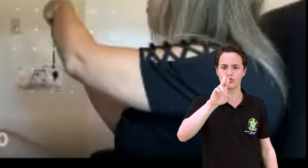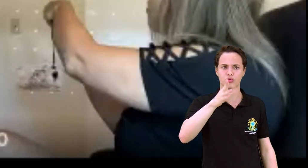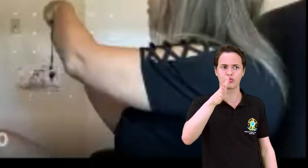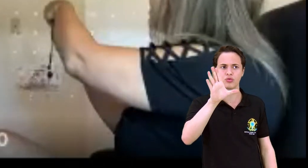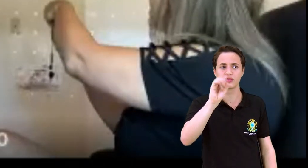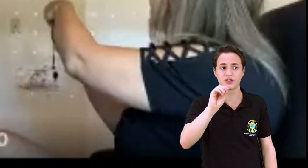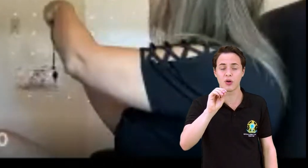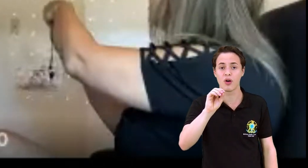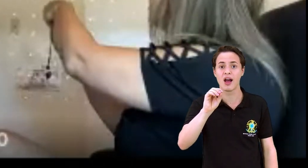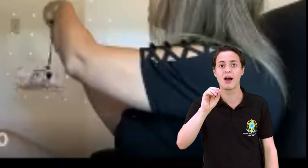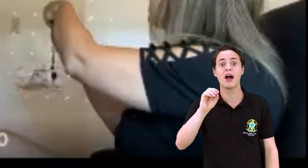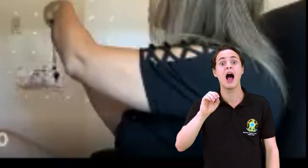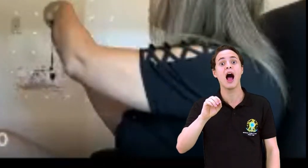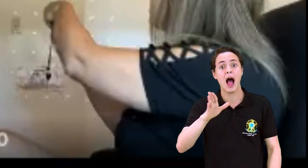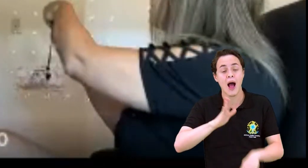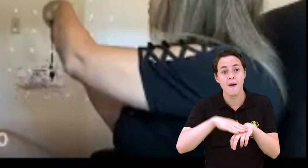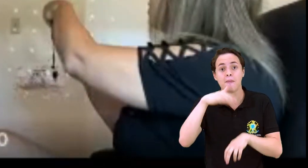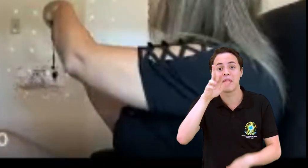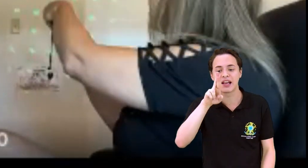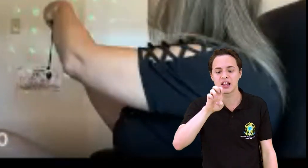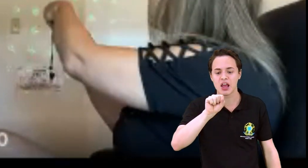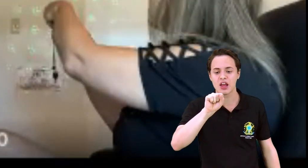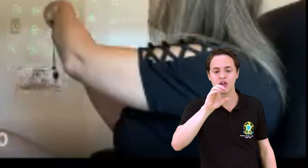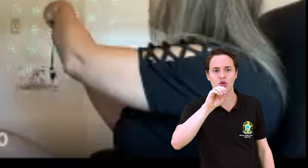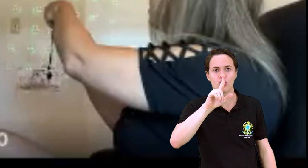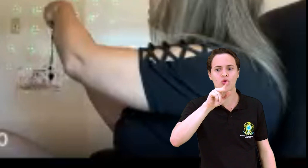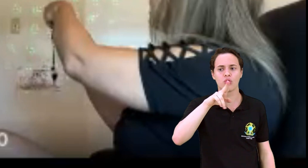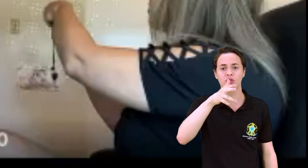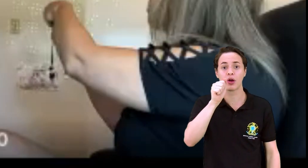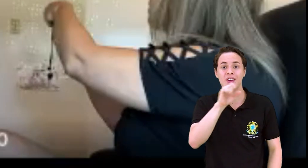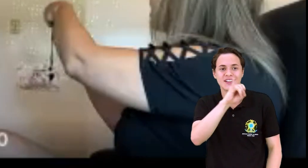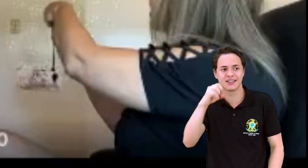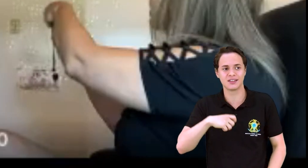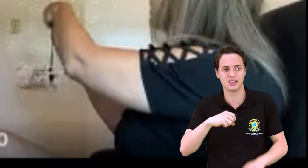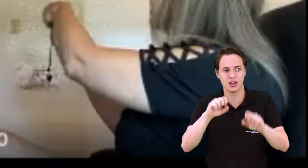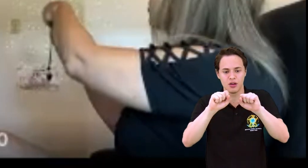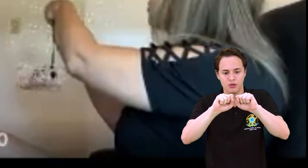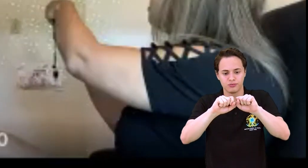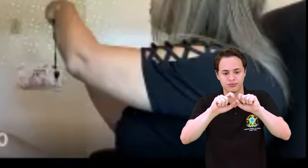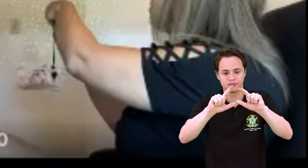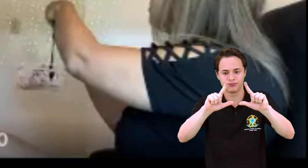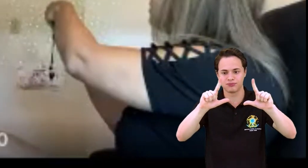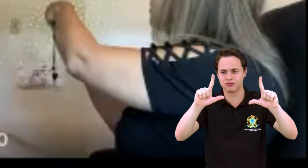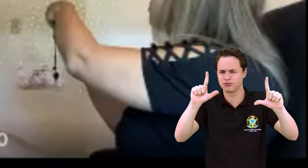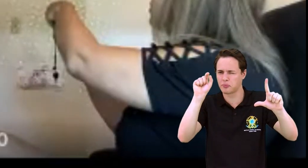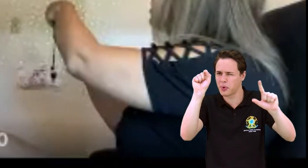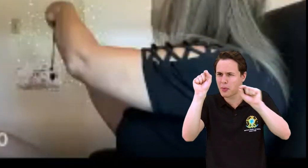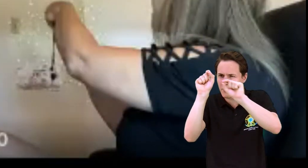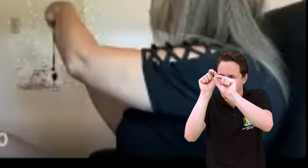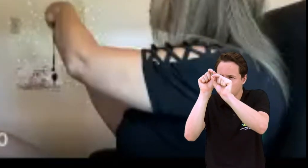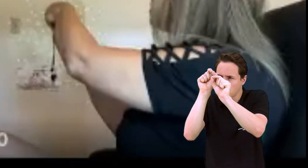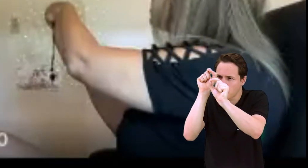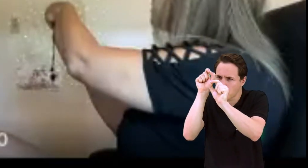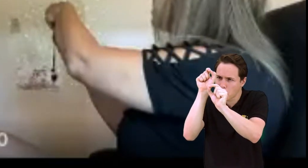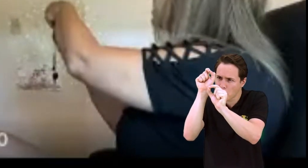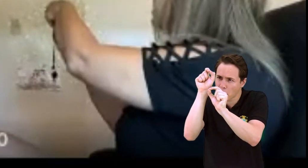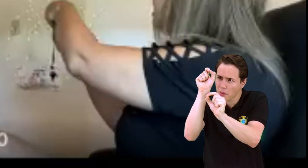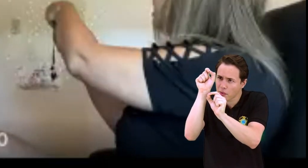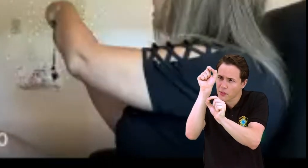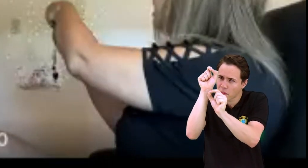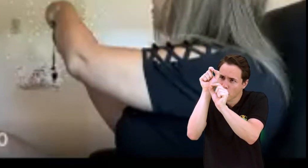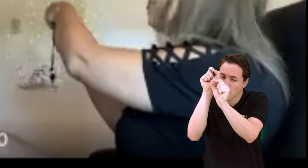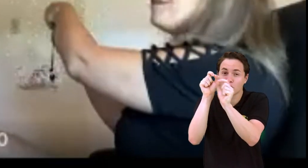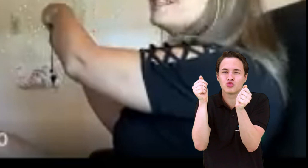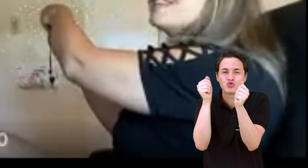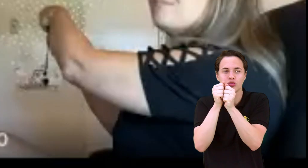a um conectados. Quando a resolução não está ajustada, os pontos ficam dispersos. E